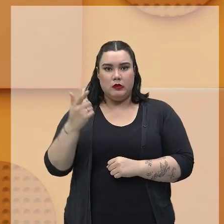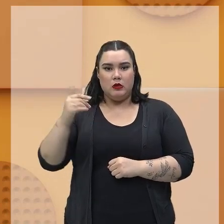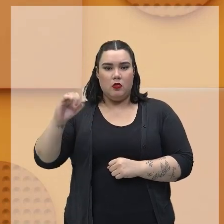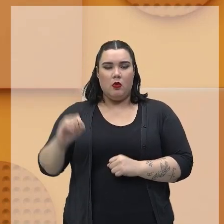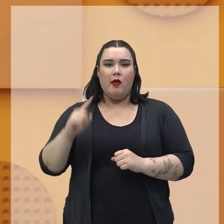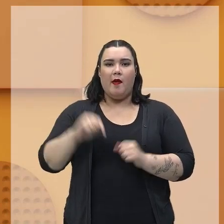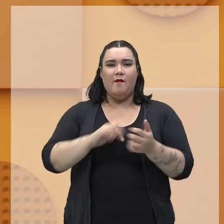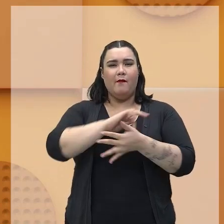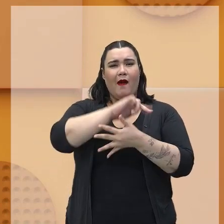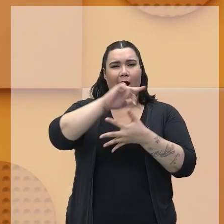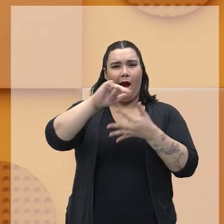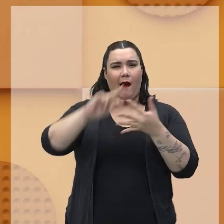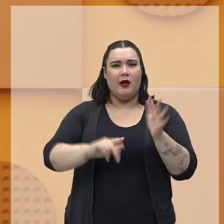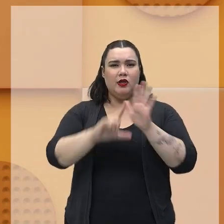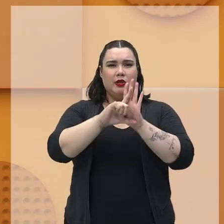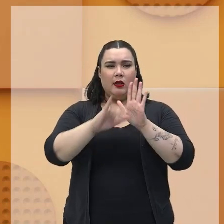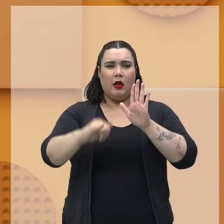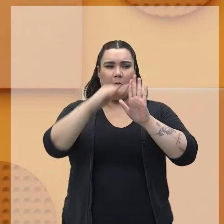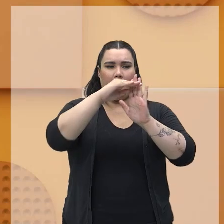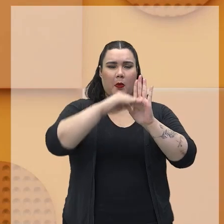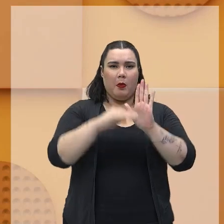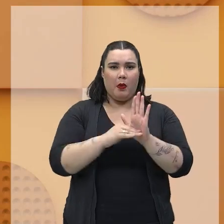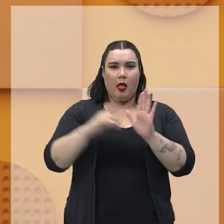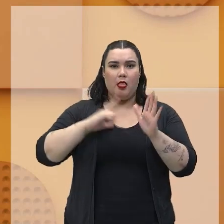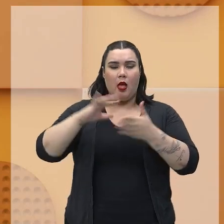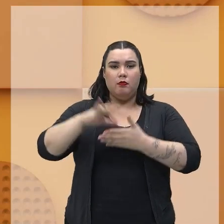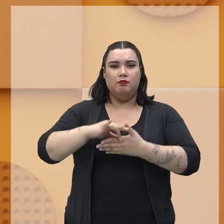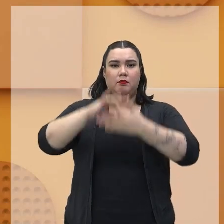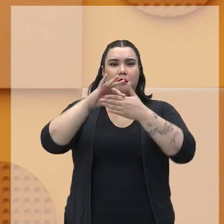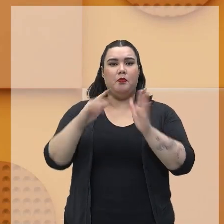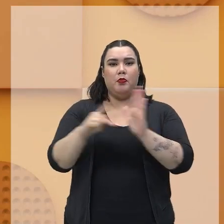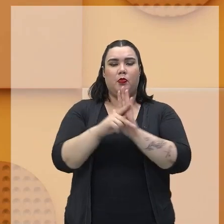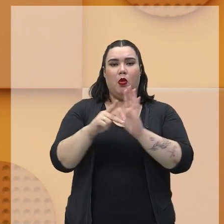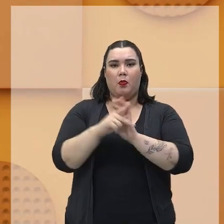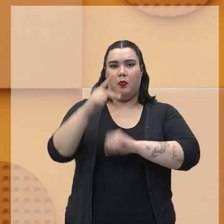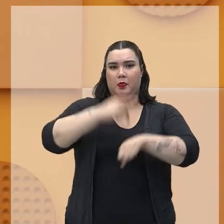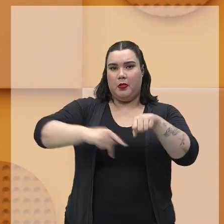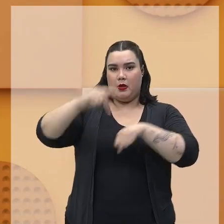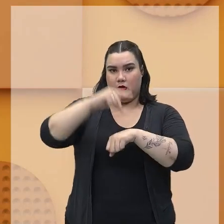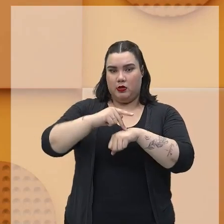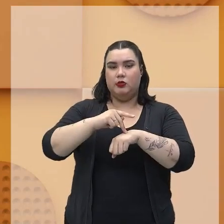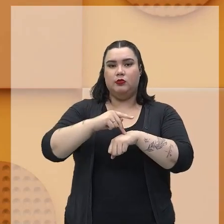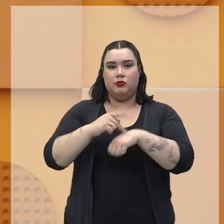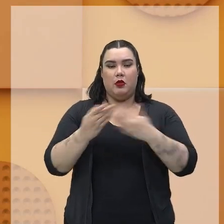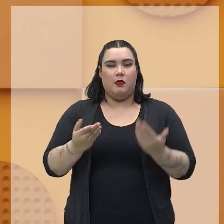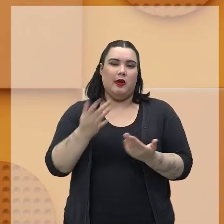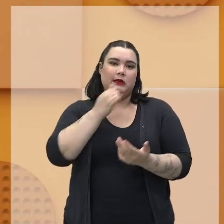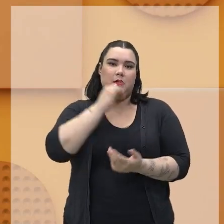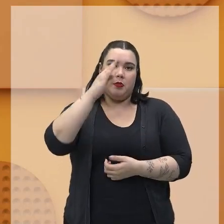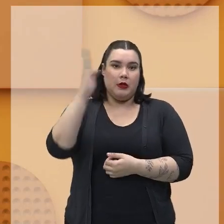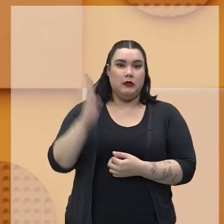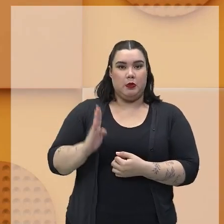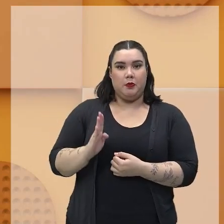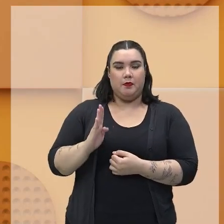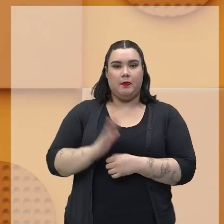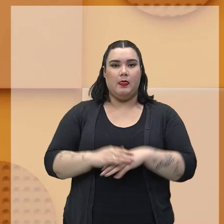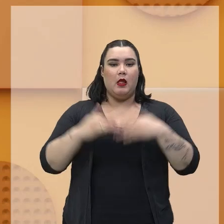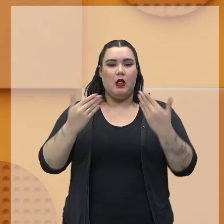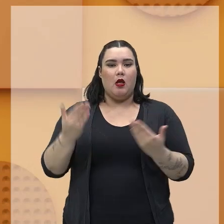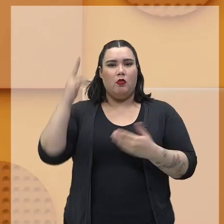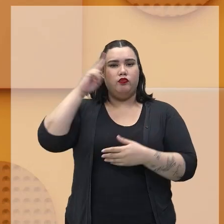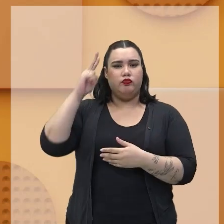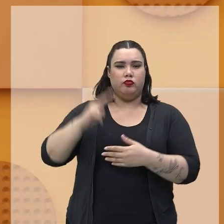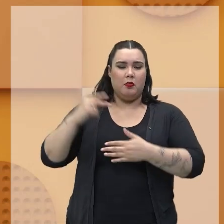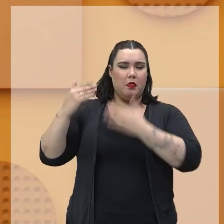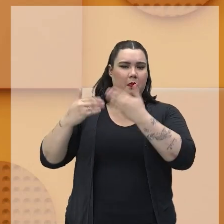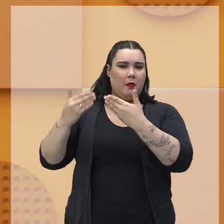de leis e diretrizes que regem uma sociedade, um país, no caso, o Brasil. No decorrer dos anos, ao longo da nossa história,